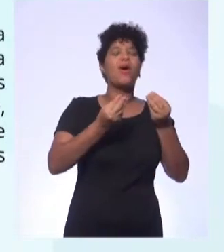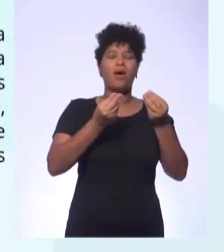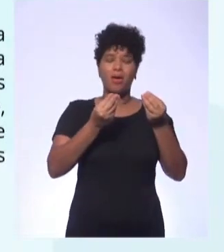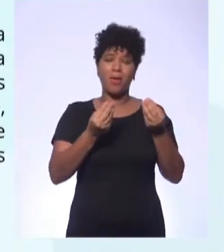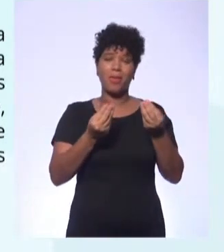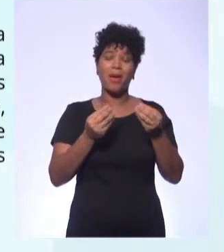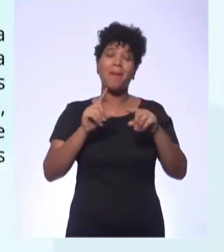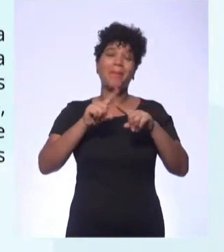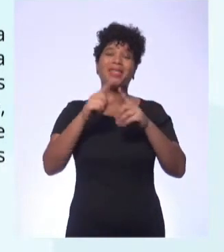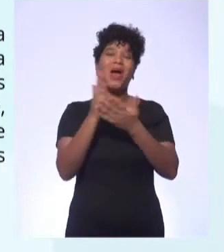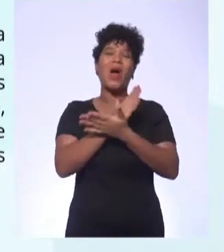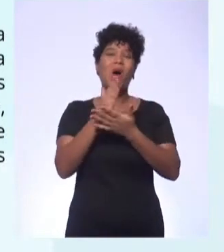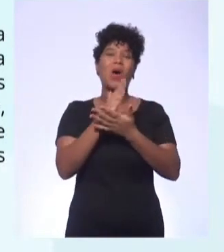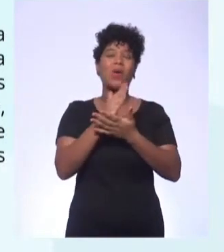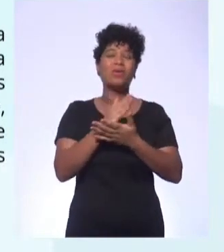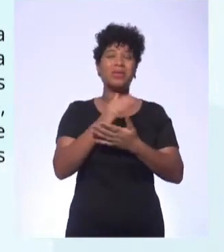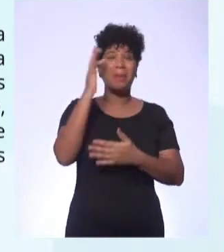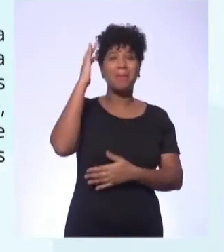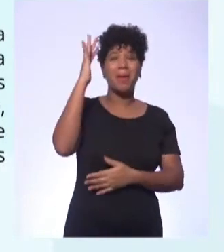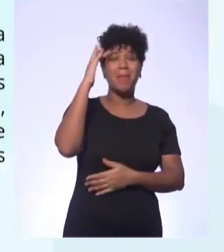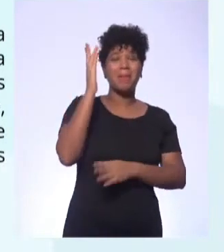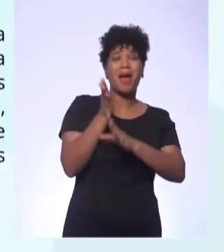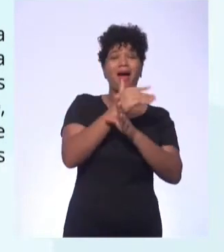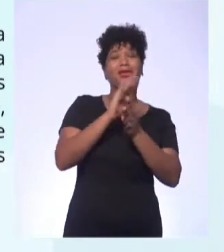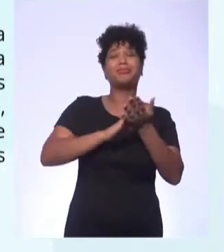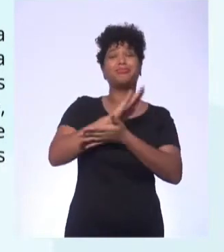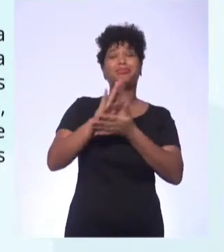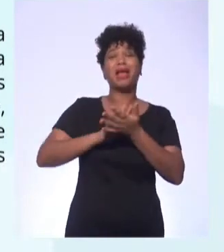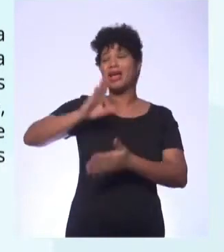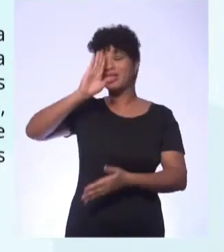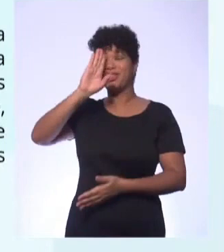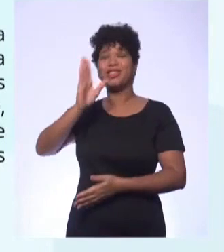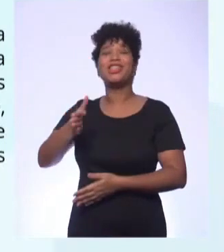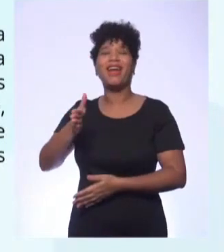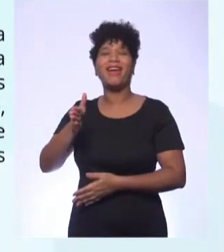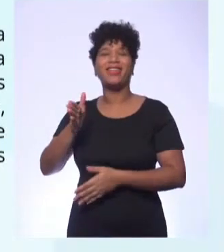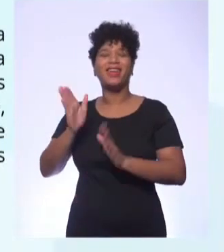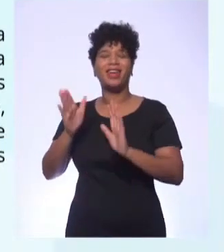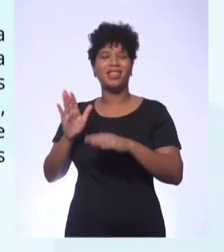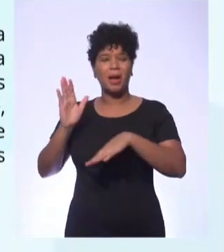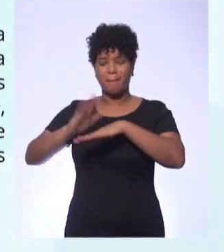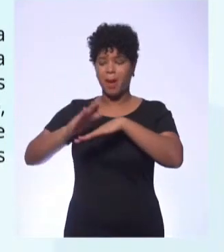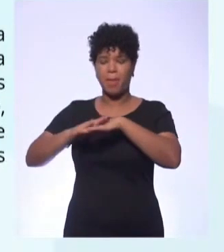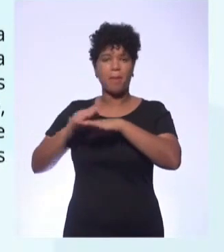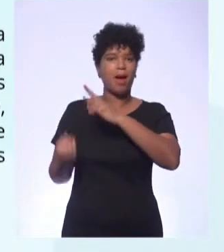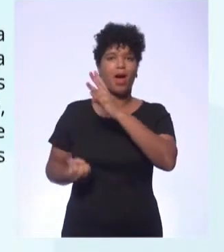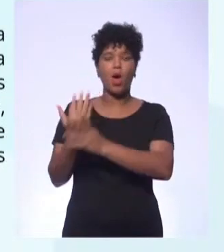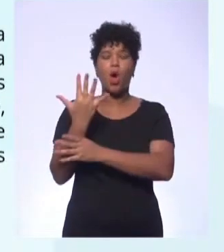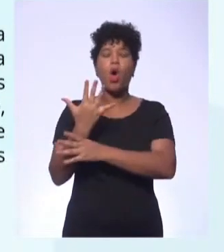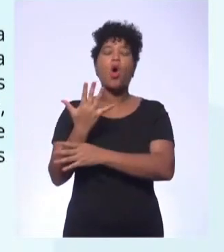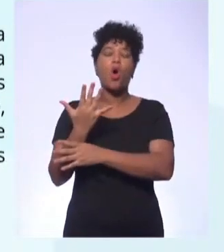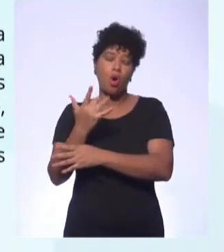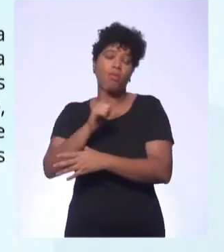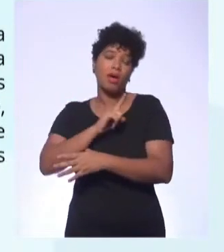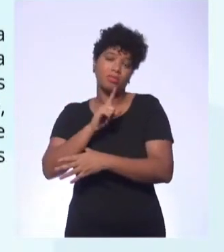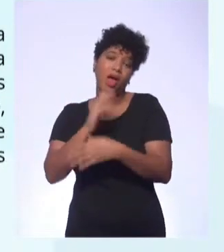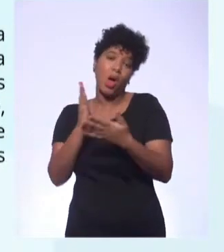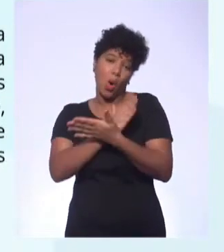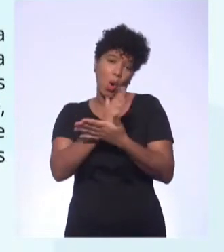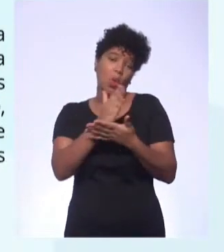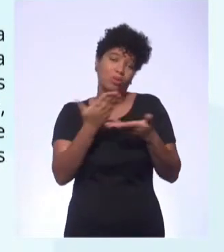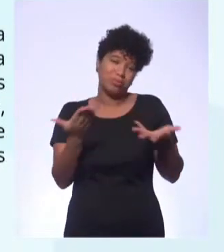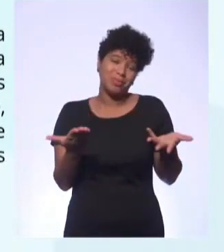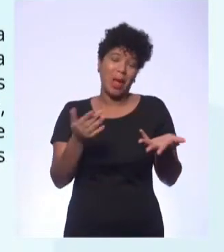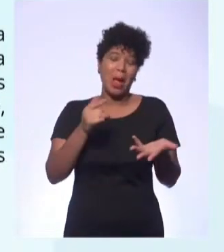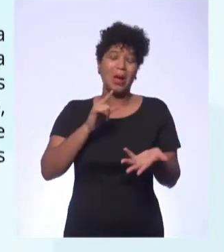vai direto, muitas vezes, né, para as ideias aí, que a partir da ideia inicial são utilizadas, né,